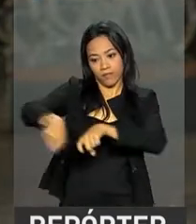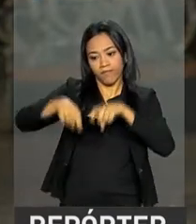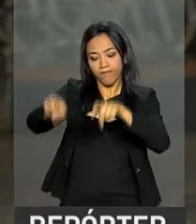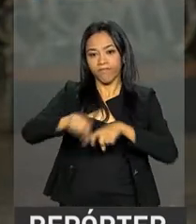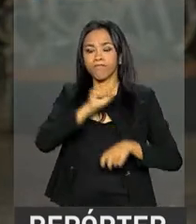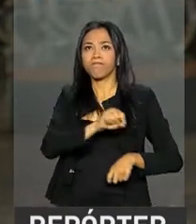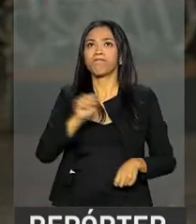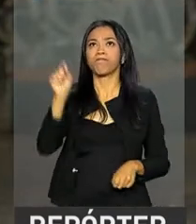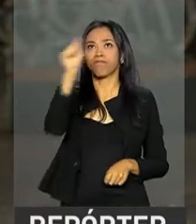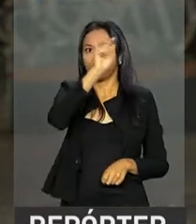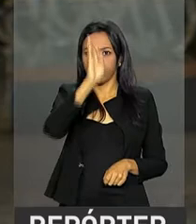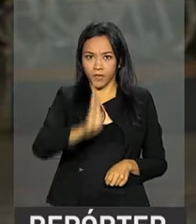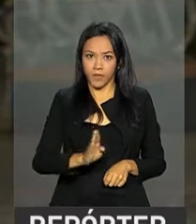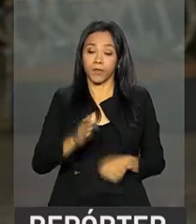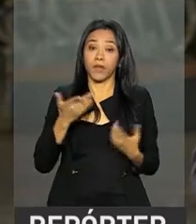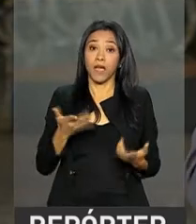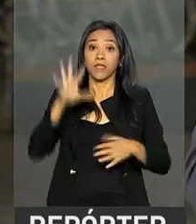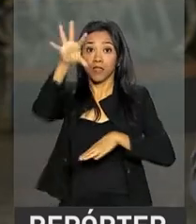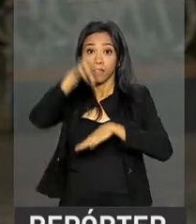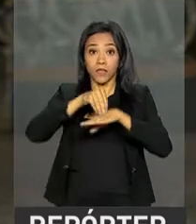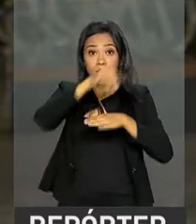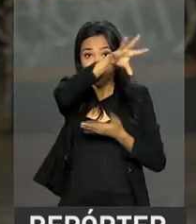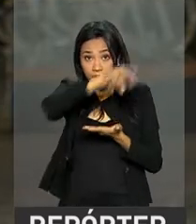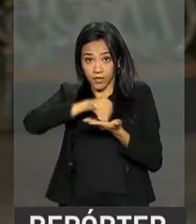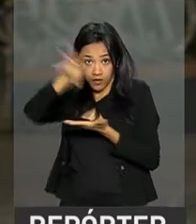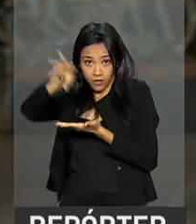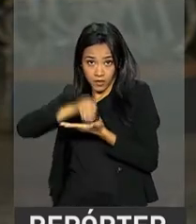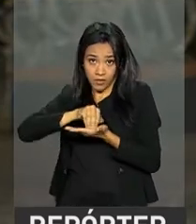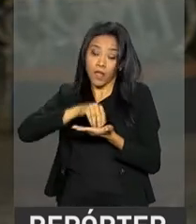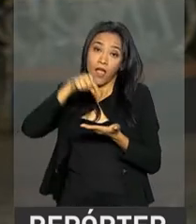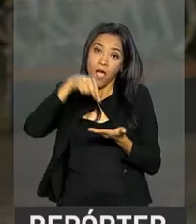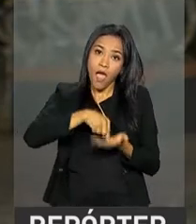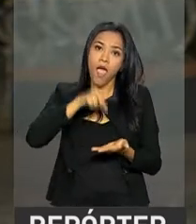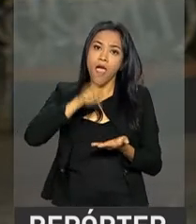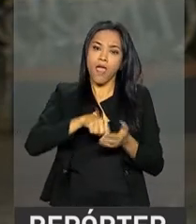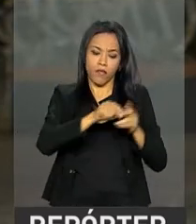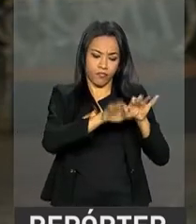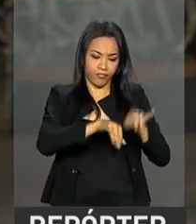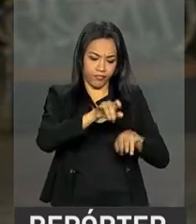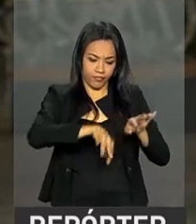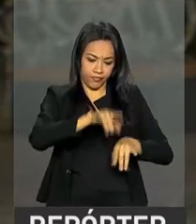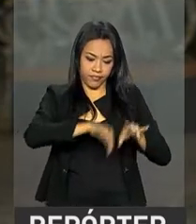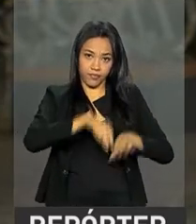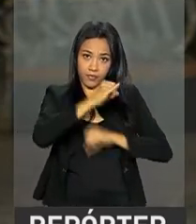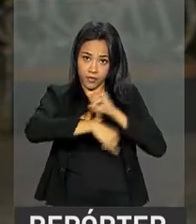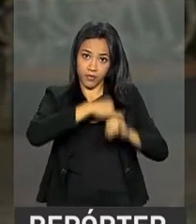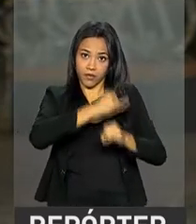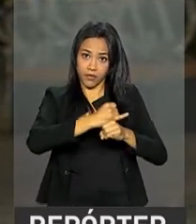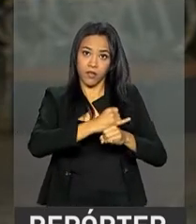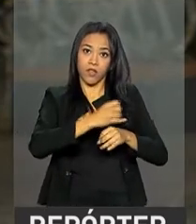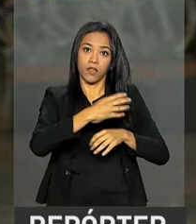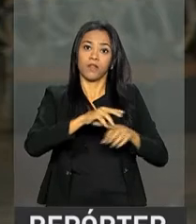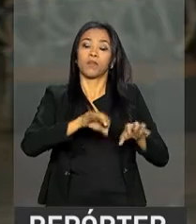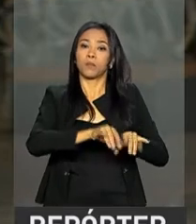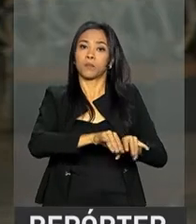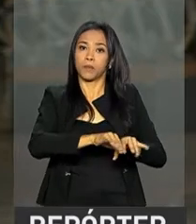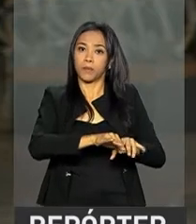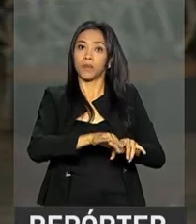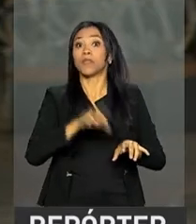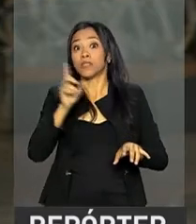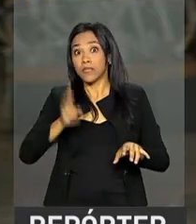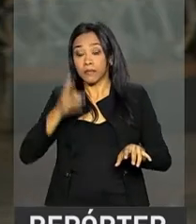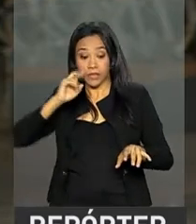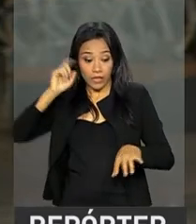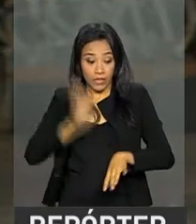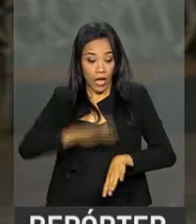todo o brasil a coleta de dados ela vai ser feita de forma totalmente digitalizada e as operações vão ser monitorados e acompanhados em tempo